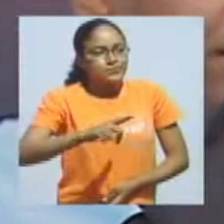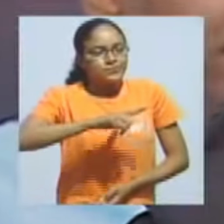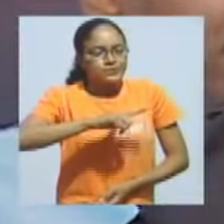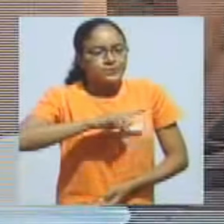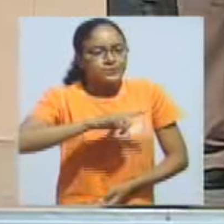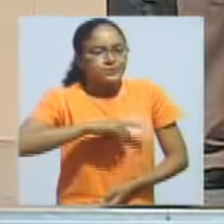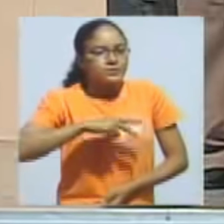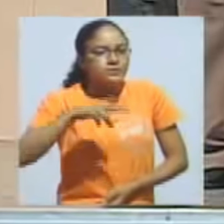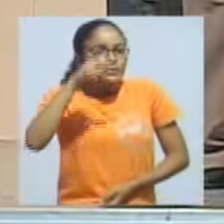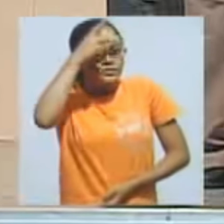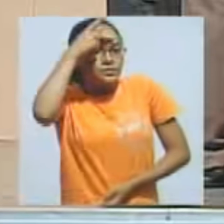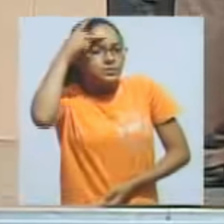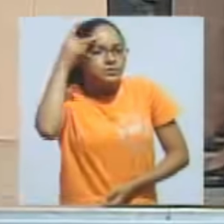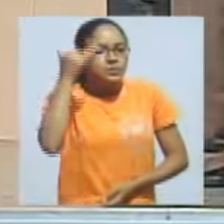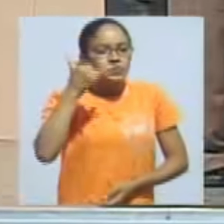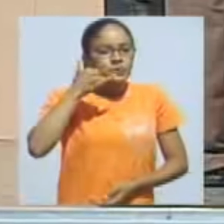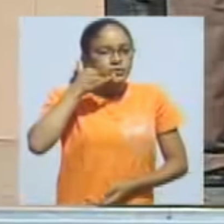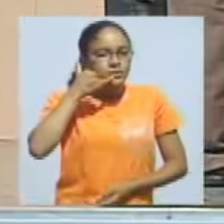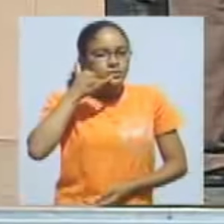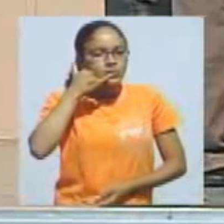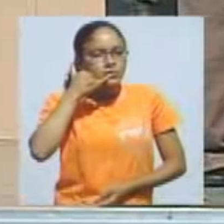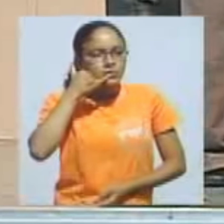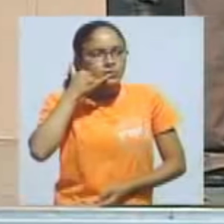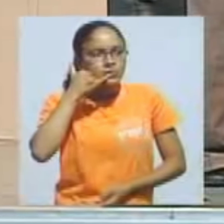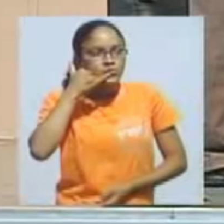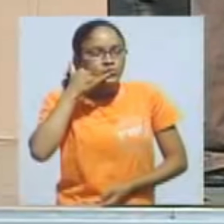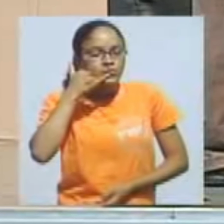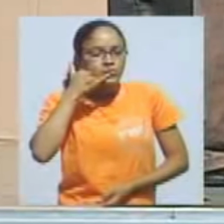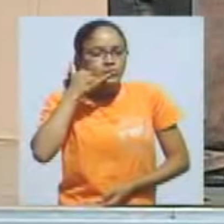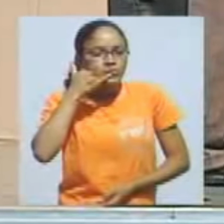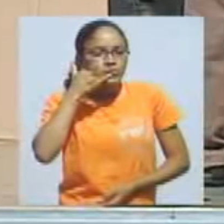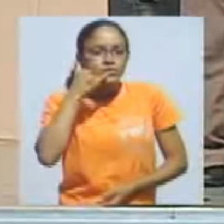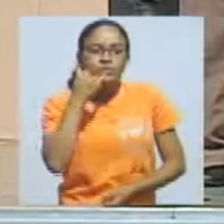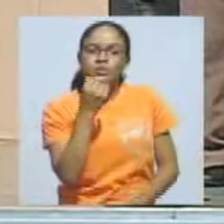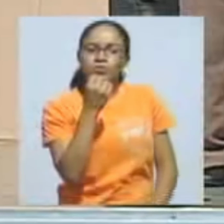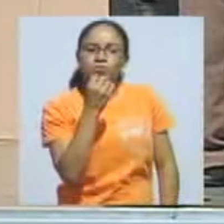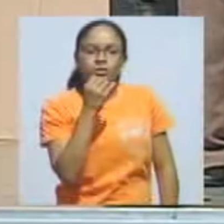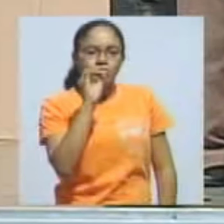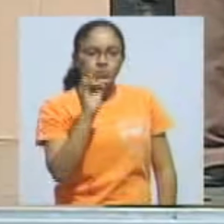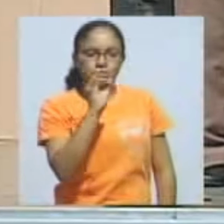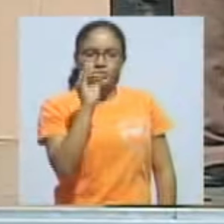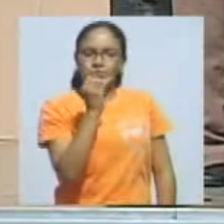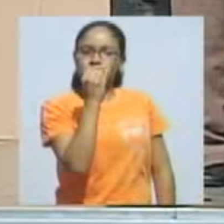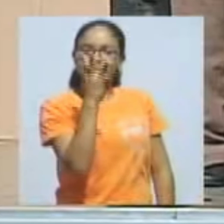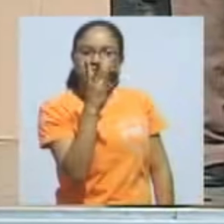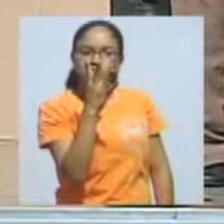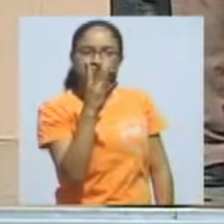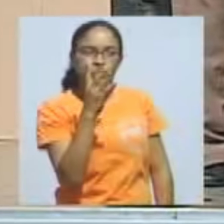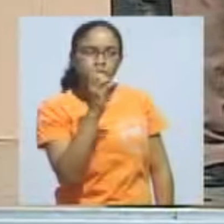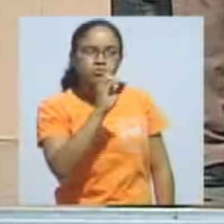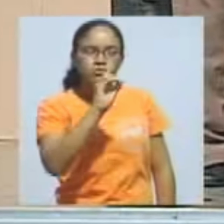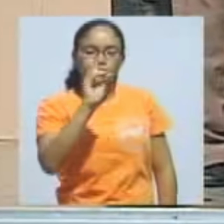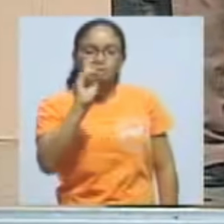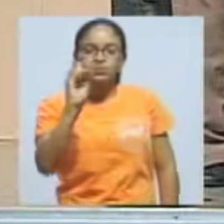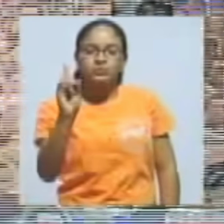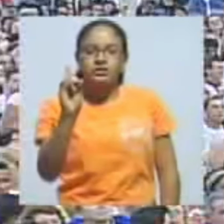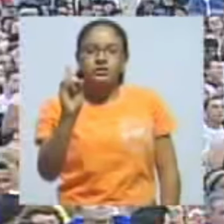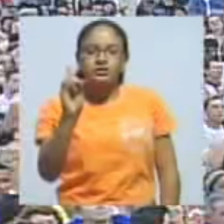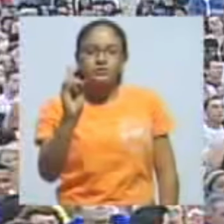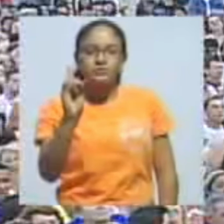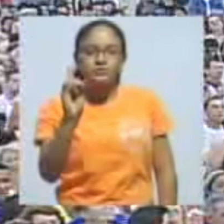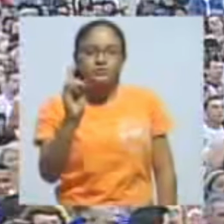Alô? Alô, bom dia, Padre Jonas. Aqui Dom é Alberto Taveira. Muita alegria.